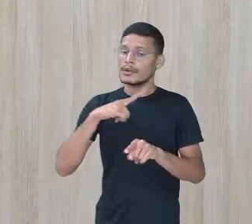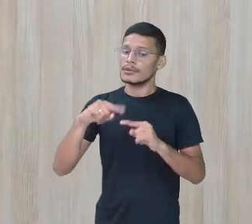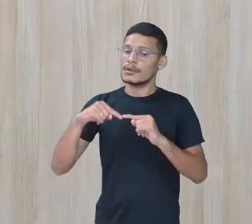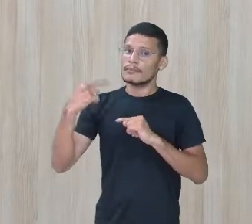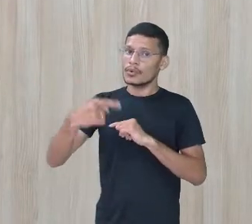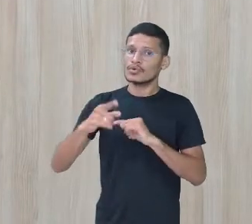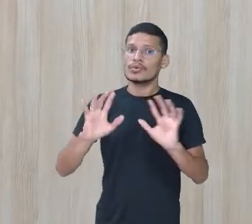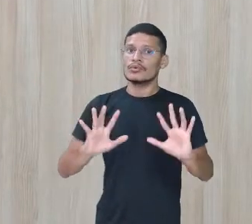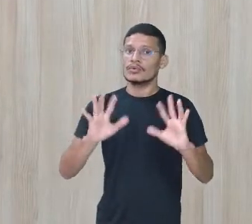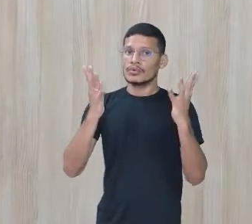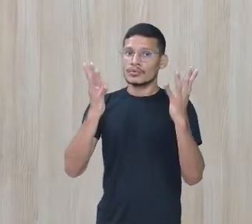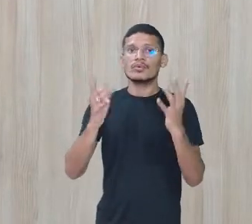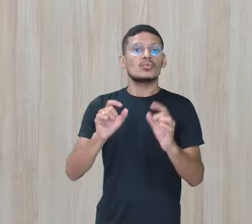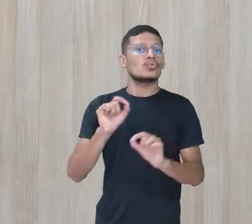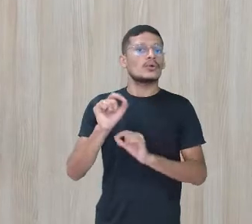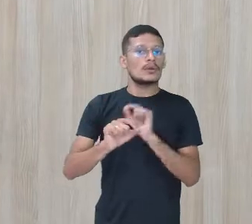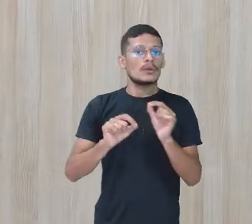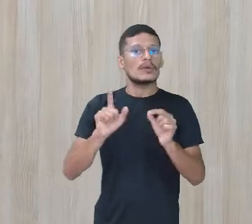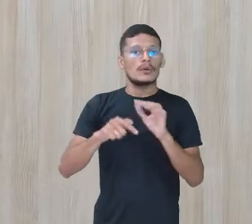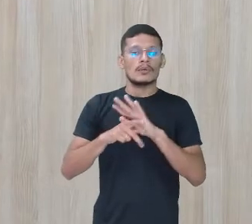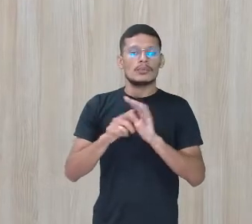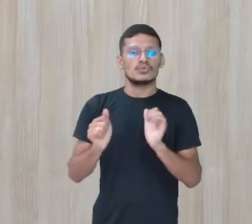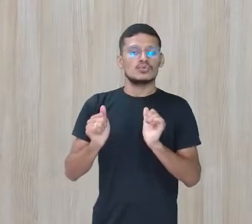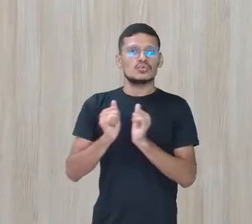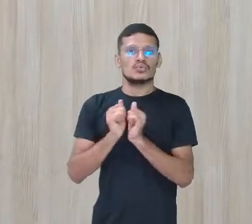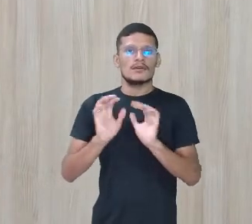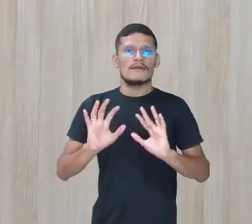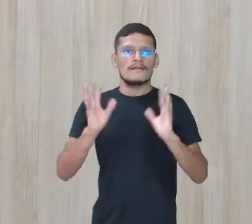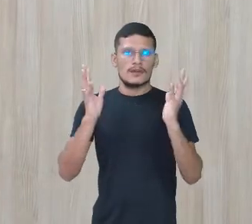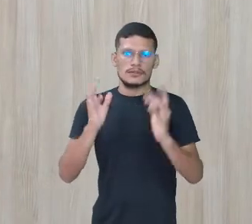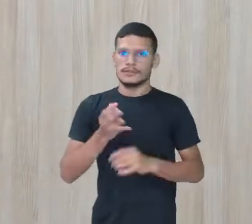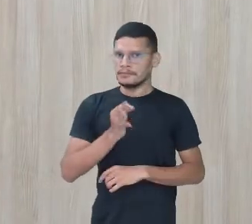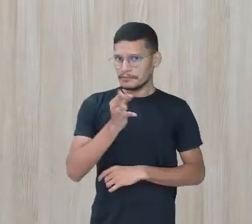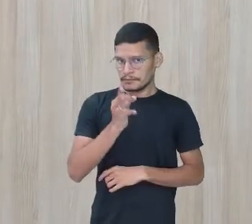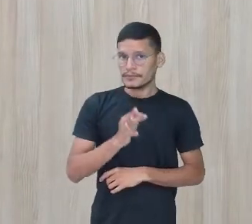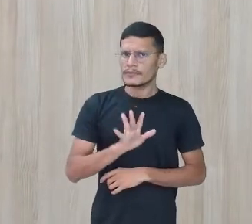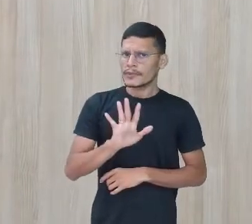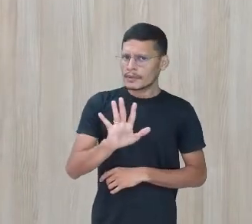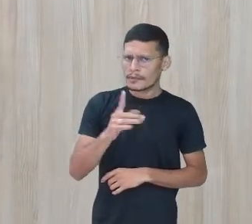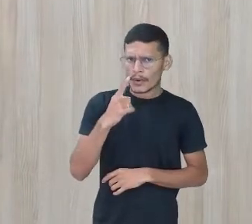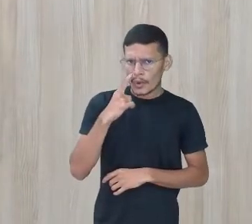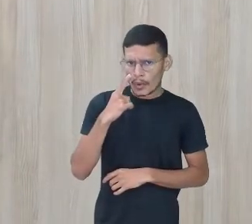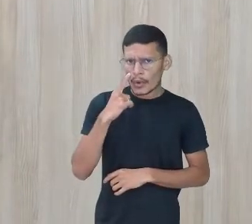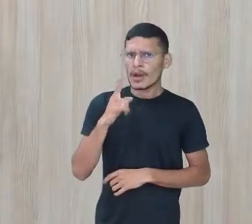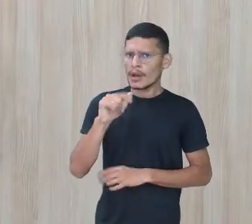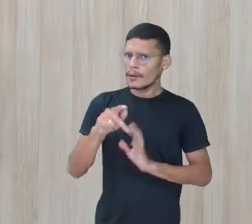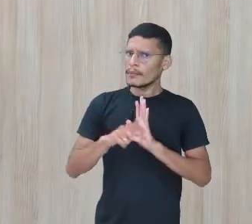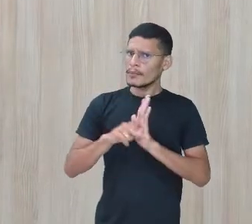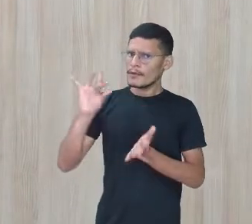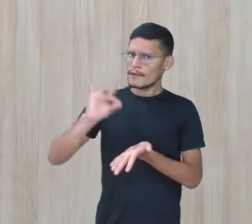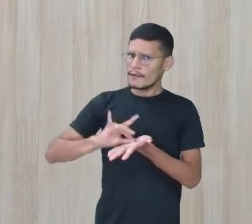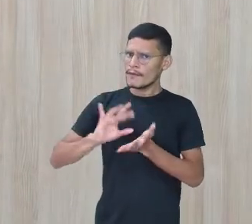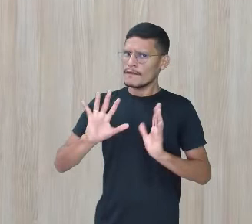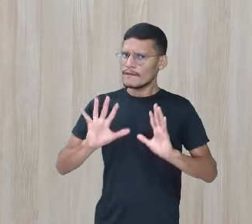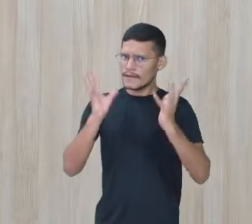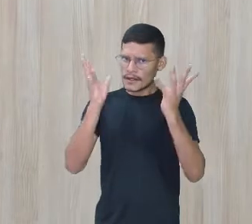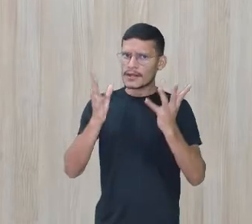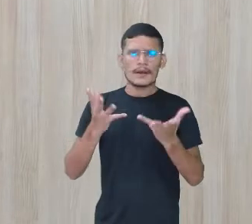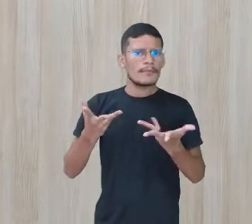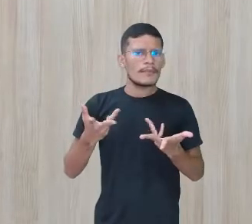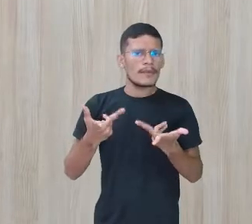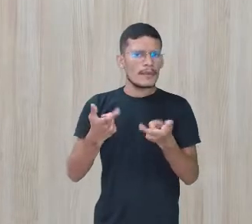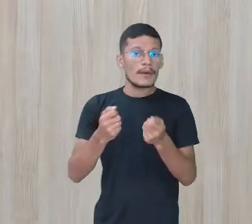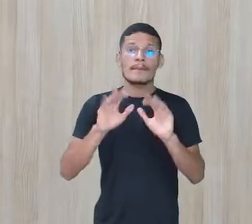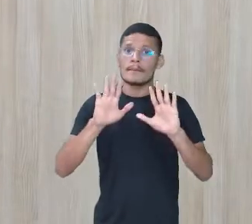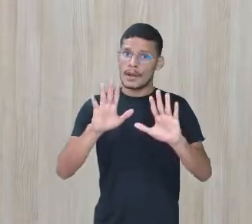celebração, tá? E que é acompanhado da festa. Bom, é de fato uma cerimônia muito rica, e para